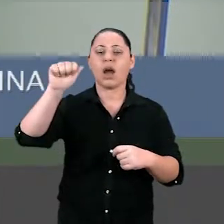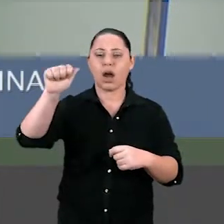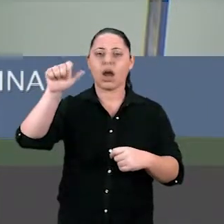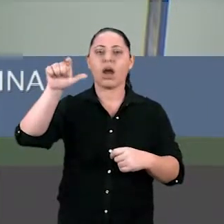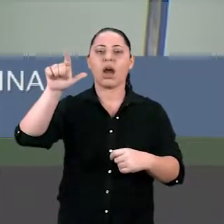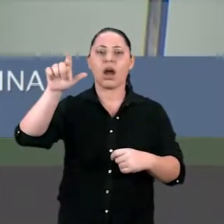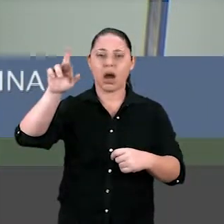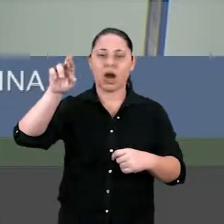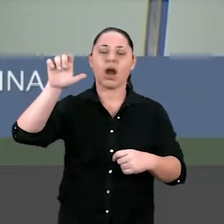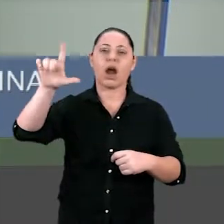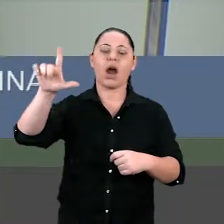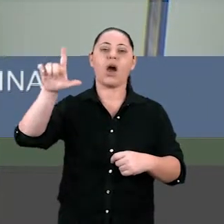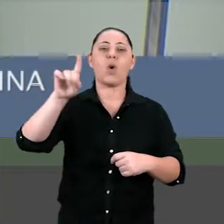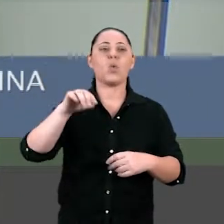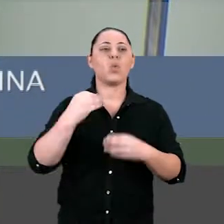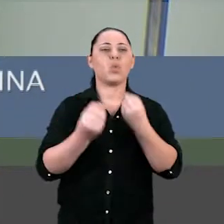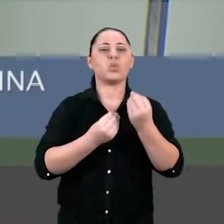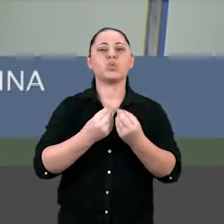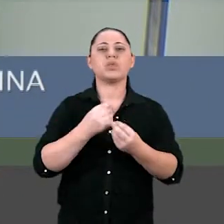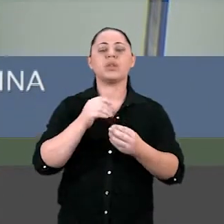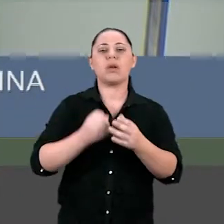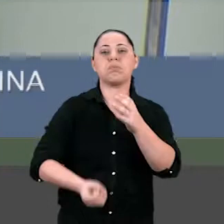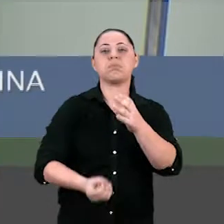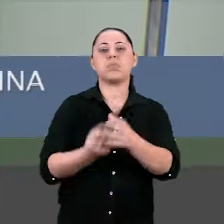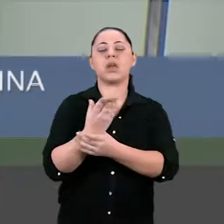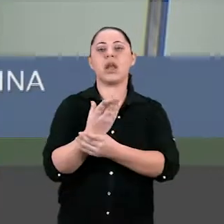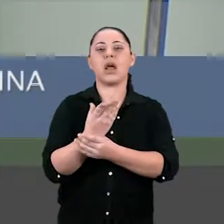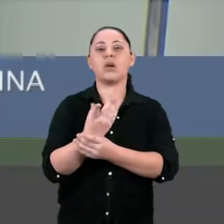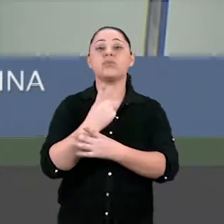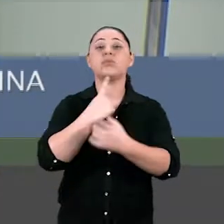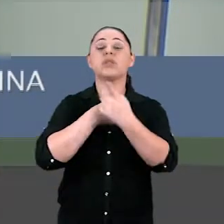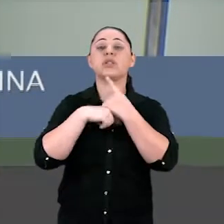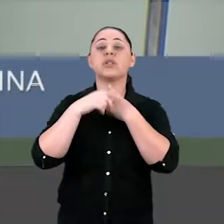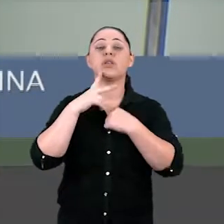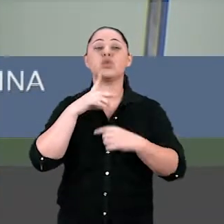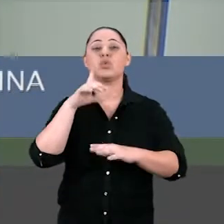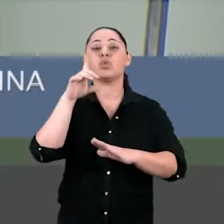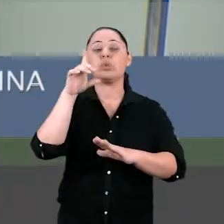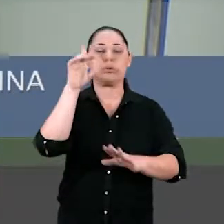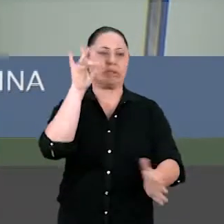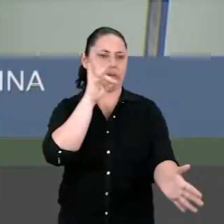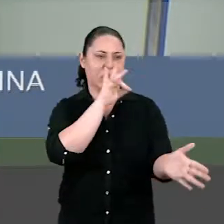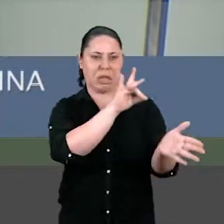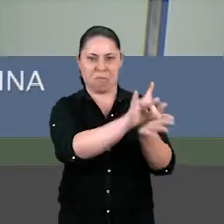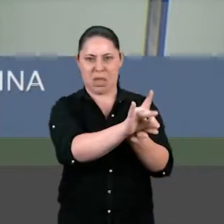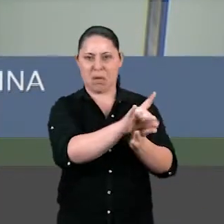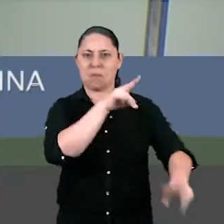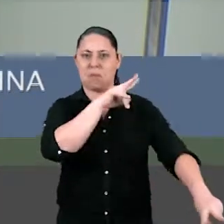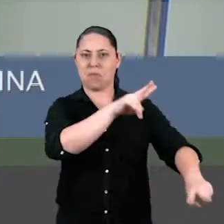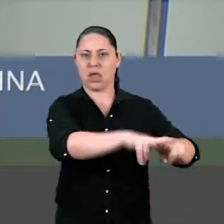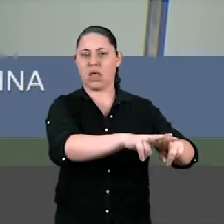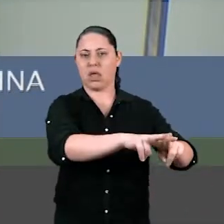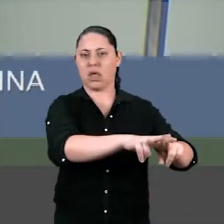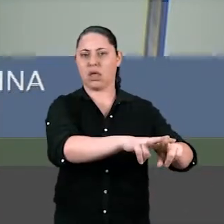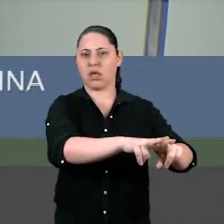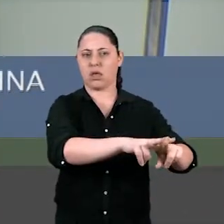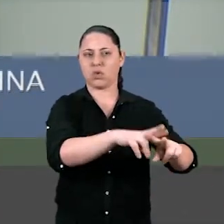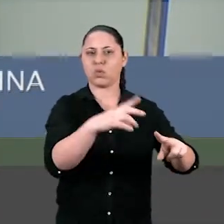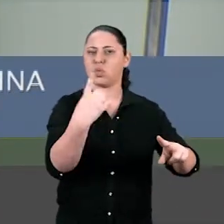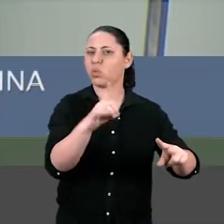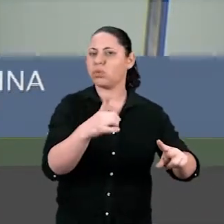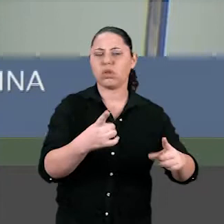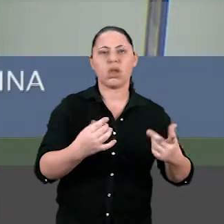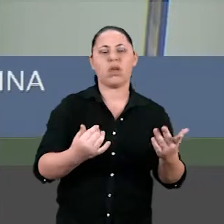o desejo de aplicação de uma norma penal para outro que efetivamente é o meu inimigo. E isto não tem absolutamente nenhuma